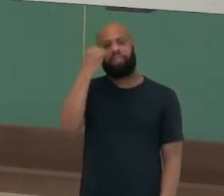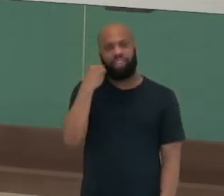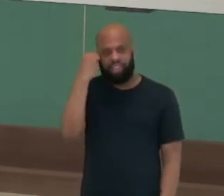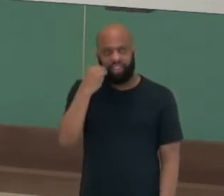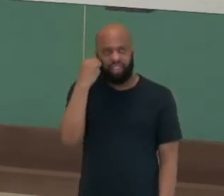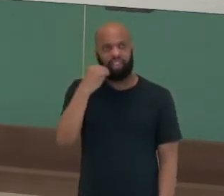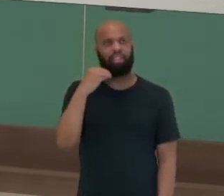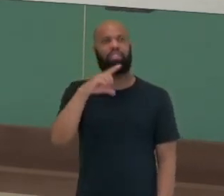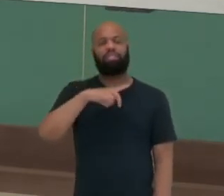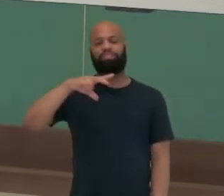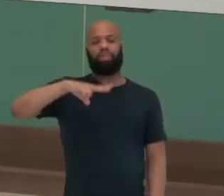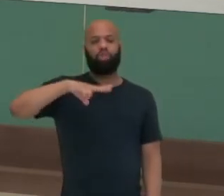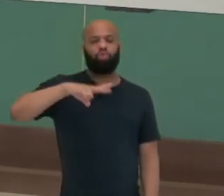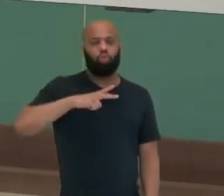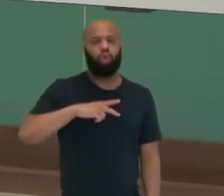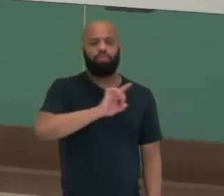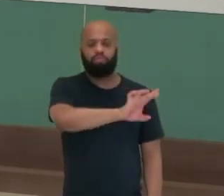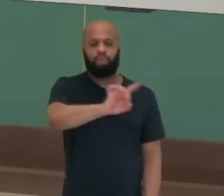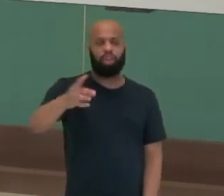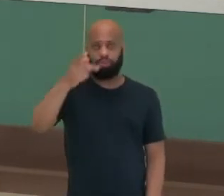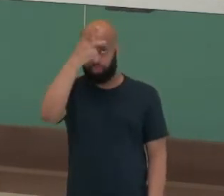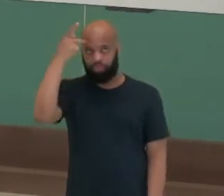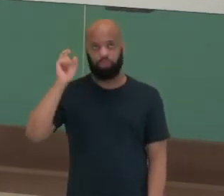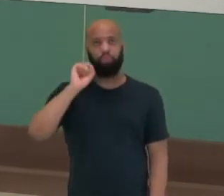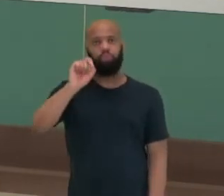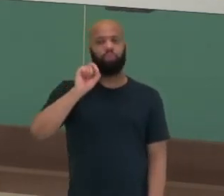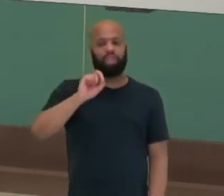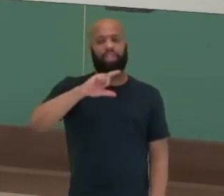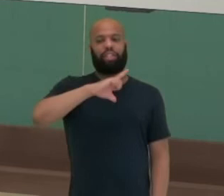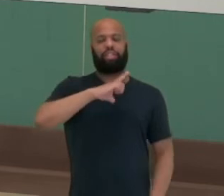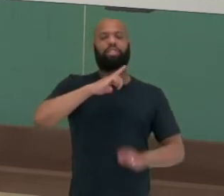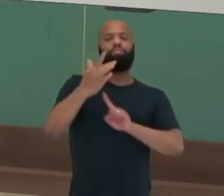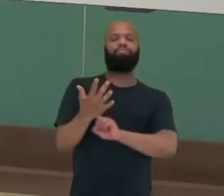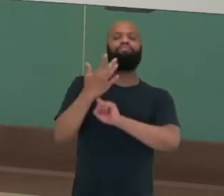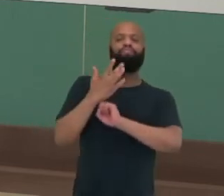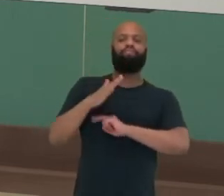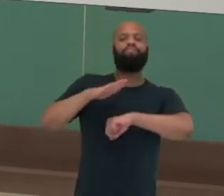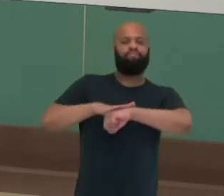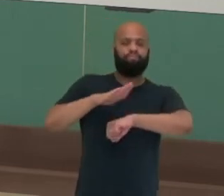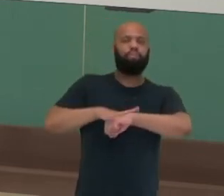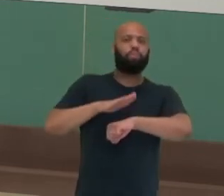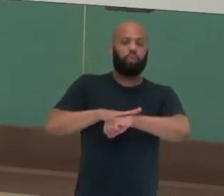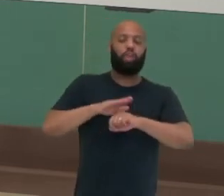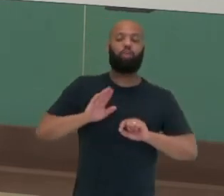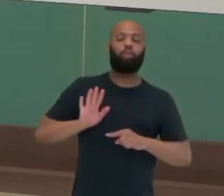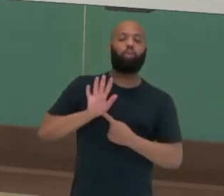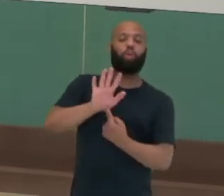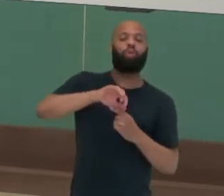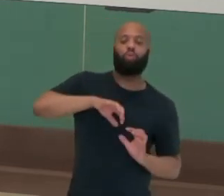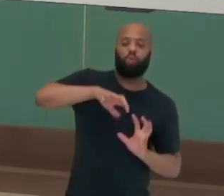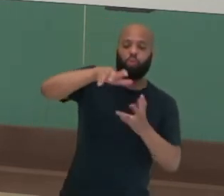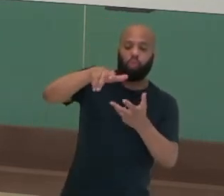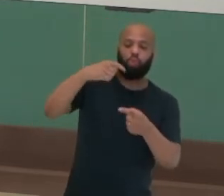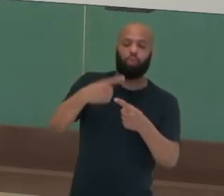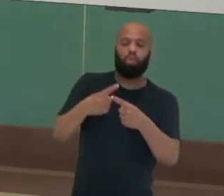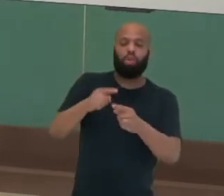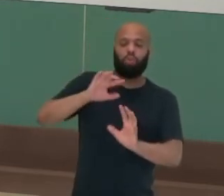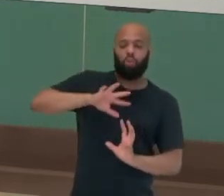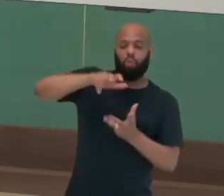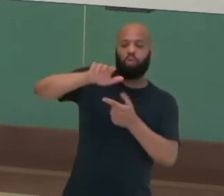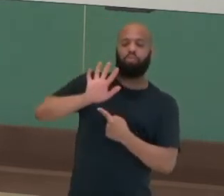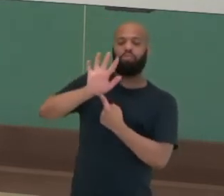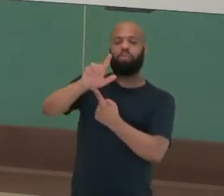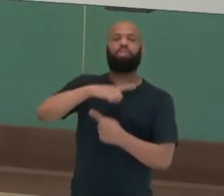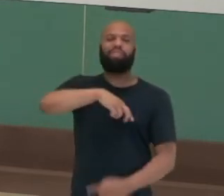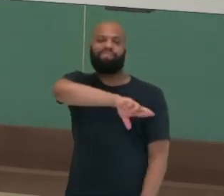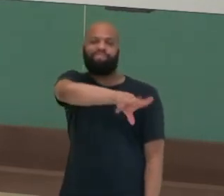experiências muito particulares daquilo que se nos apresenta o mundo. Então, o mundo nos apresenta